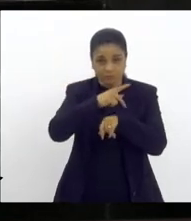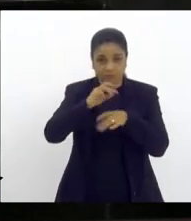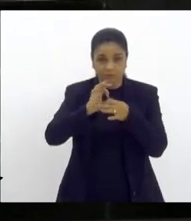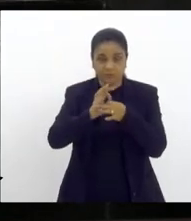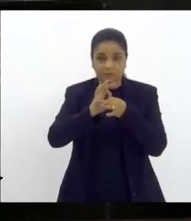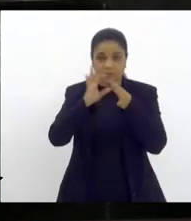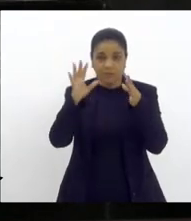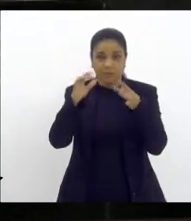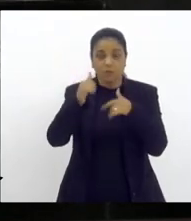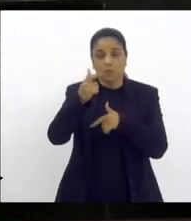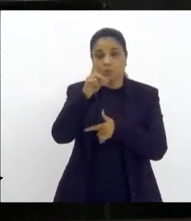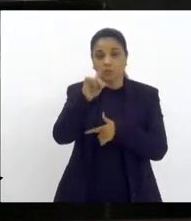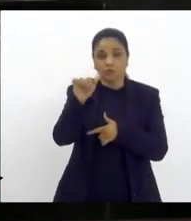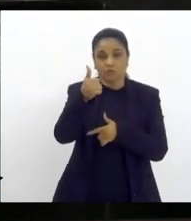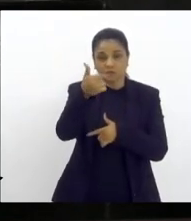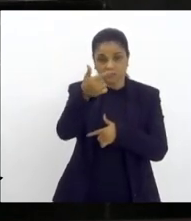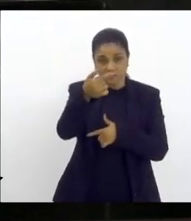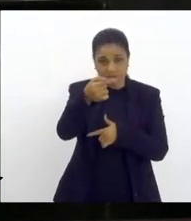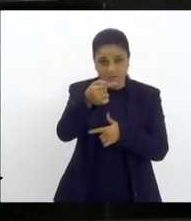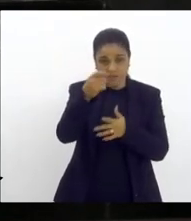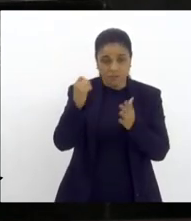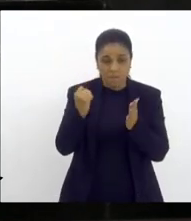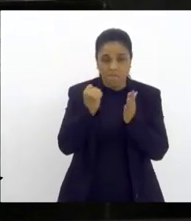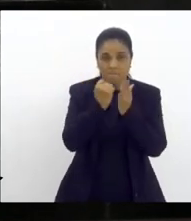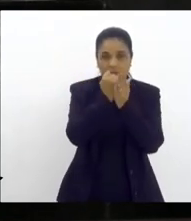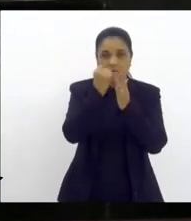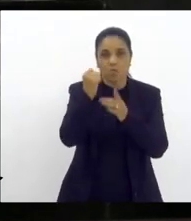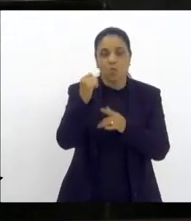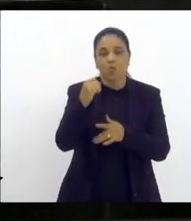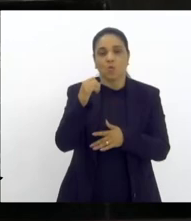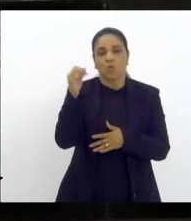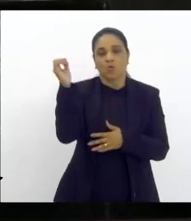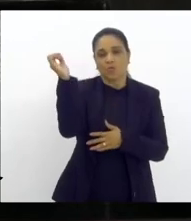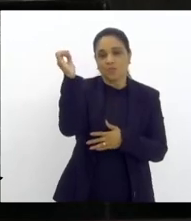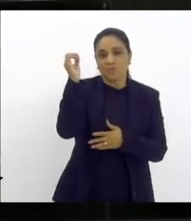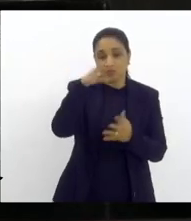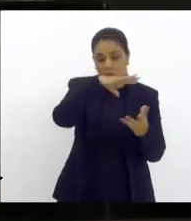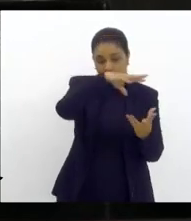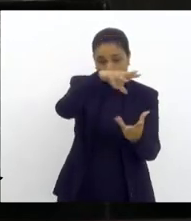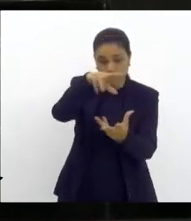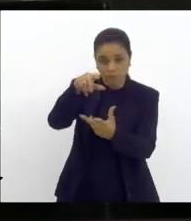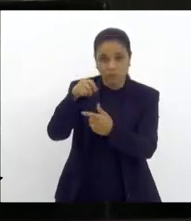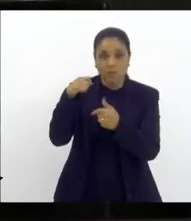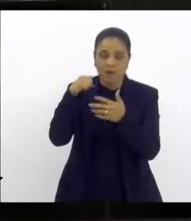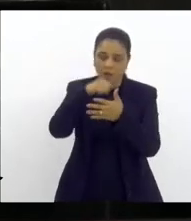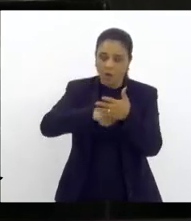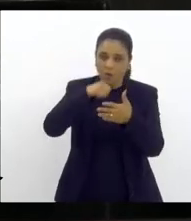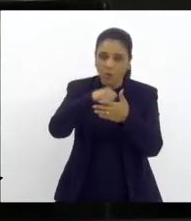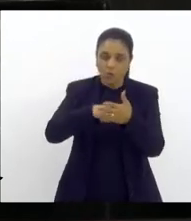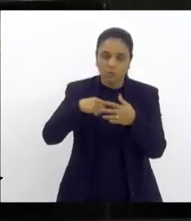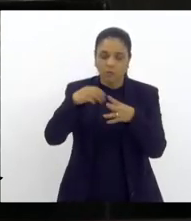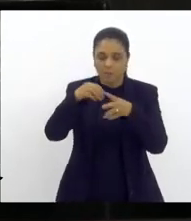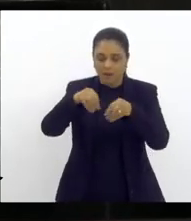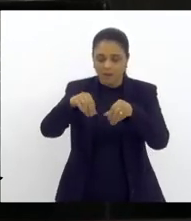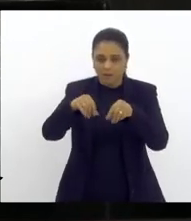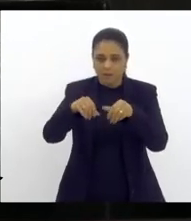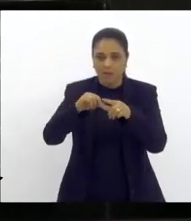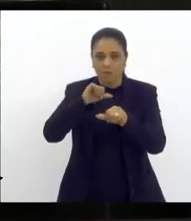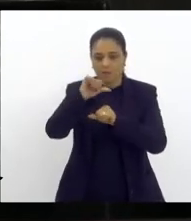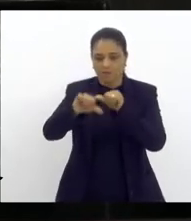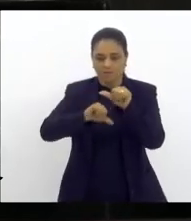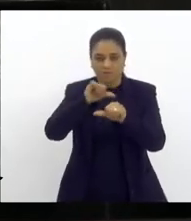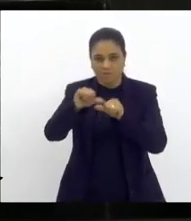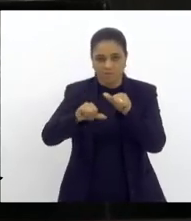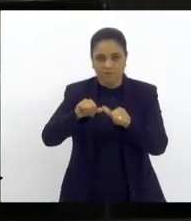o dia 17 de Abril como dia internacional de luta pela terra e luta pela reforma agrária e